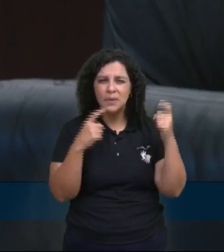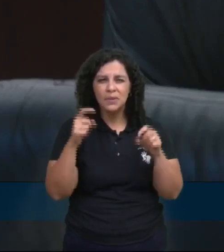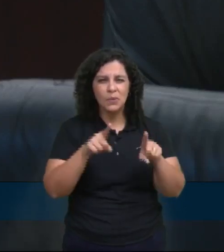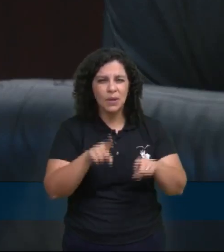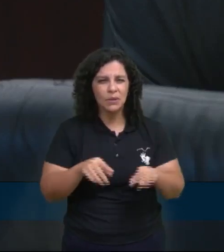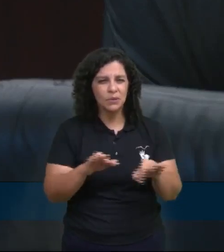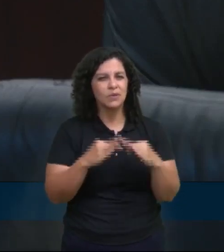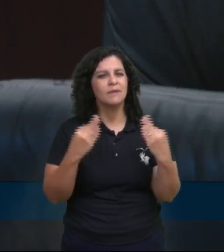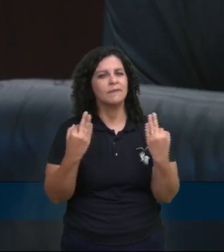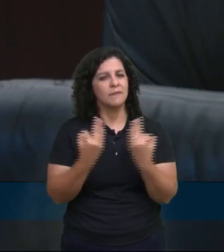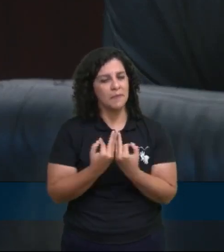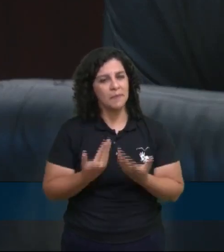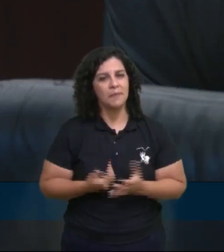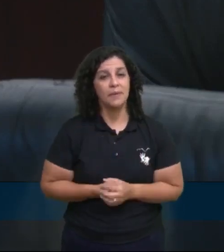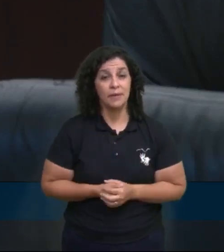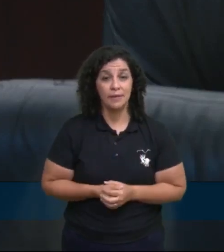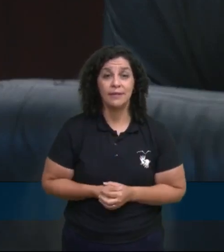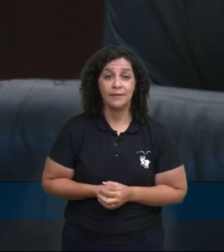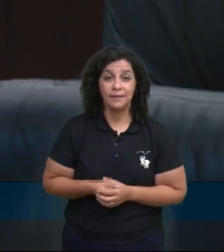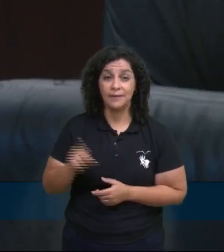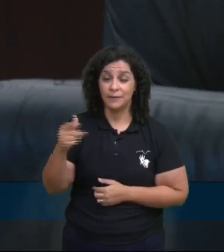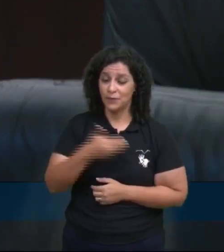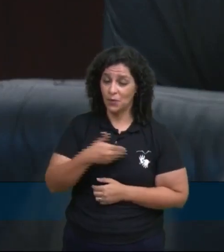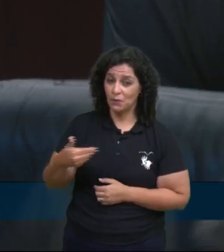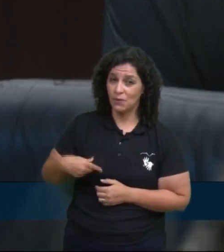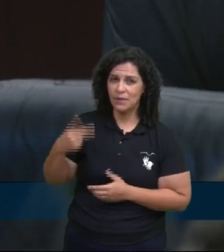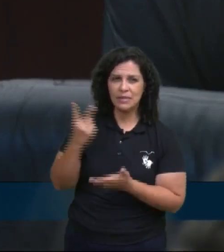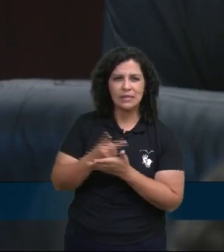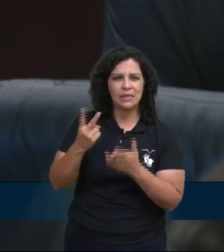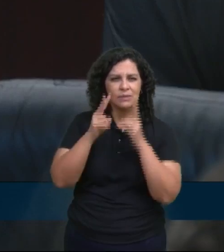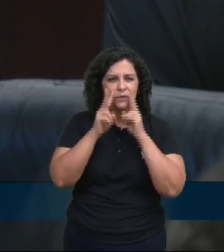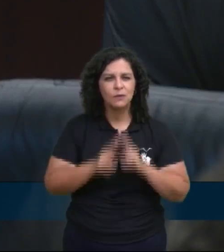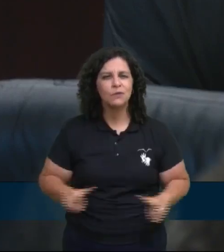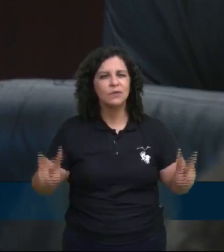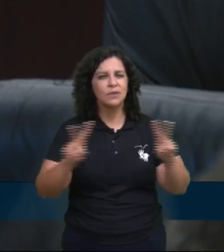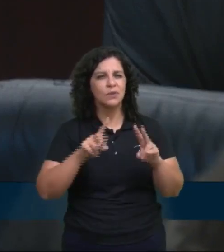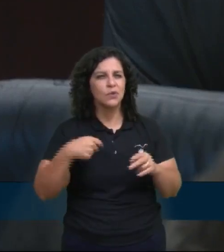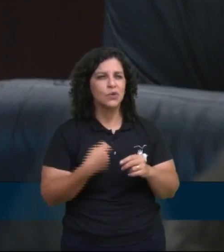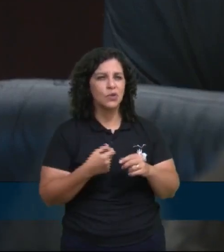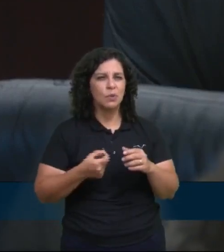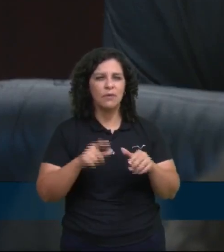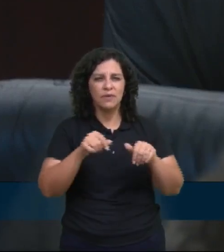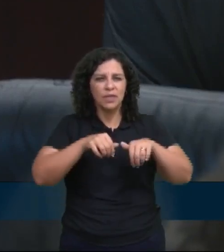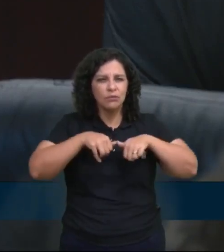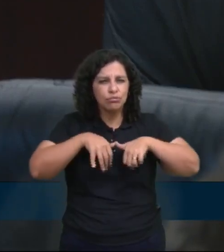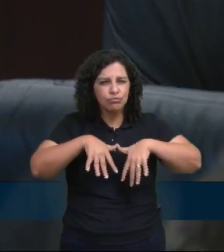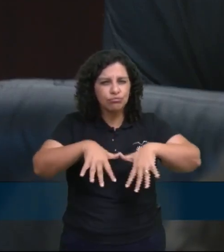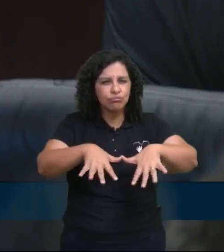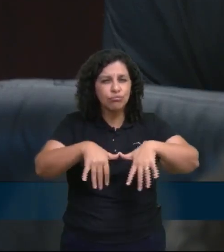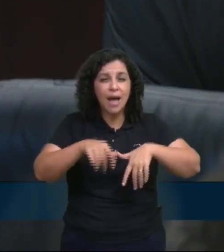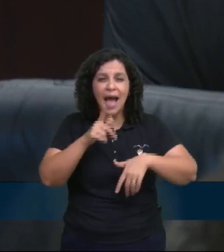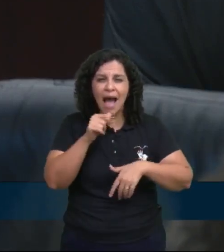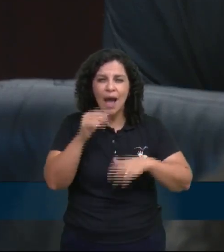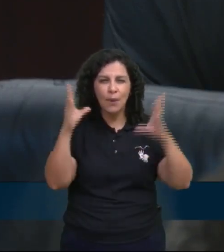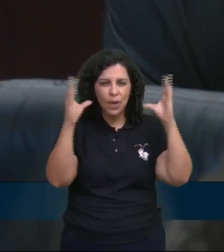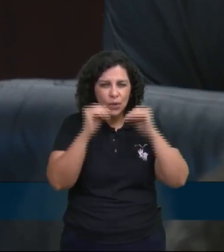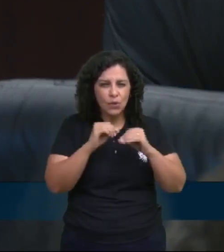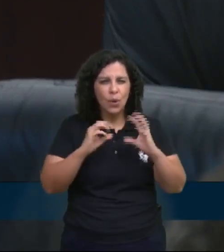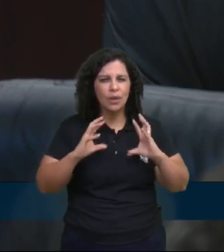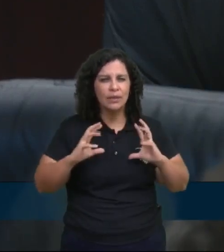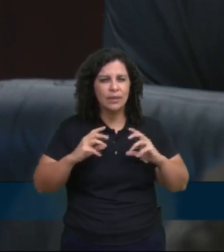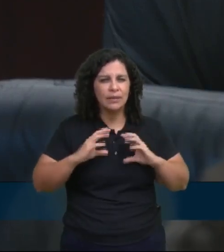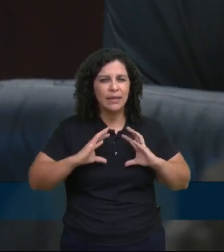agricultura familiar. Enquanto foi governador, sempre olhou muito para a questão, criando irrigação noturna, criando trator solidário,